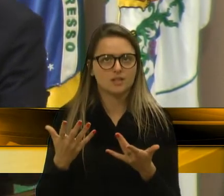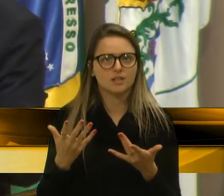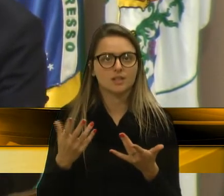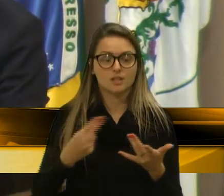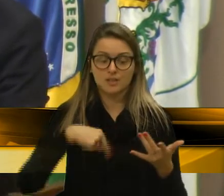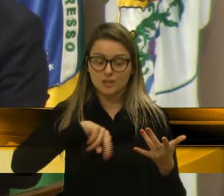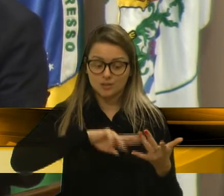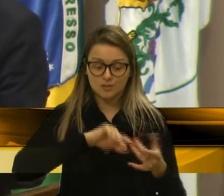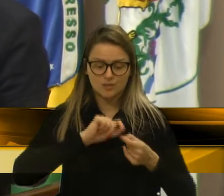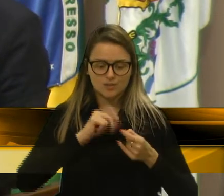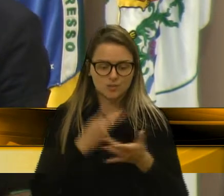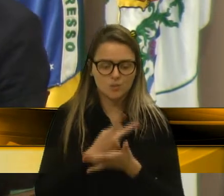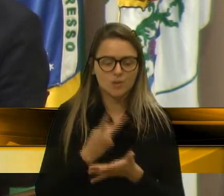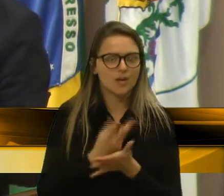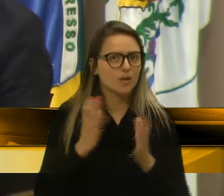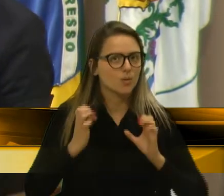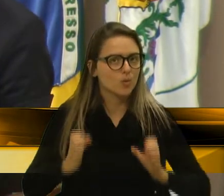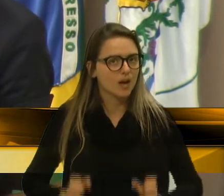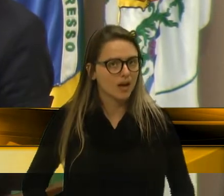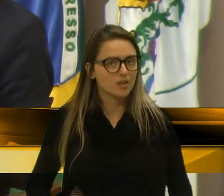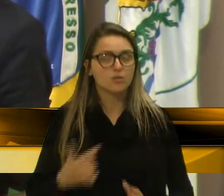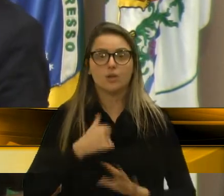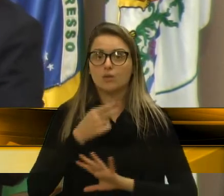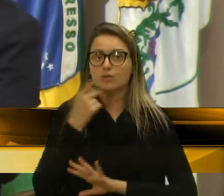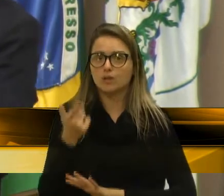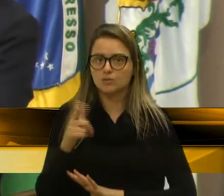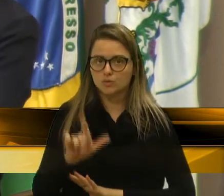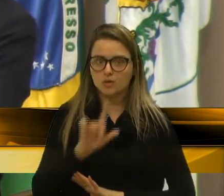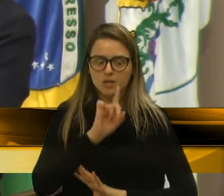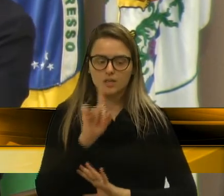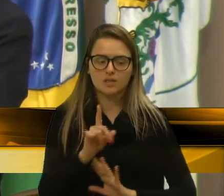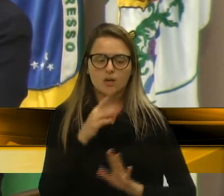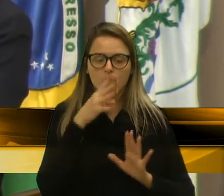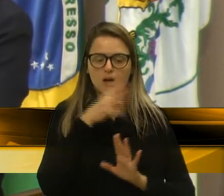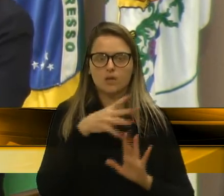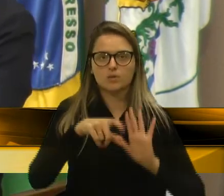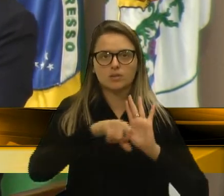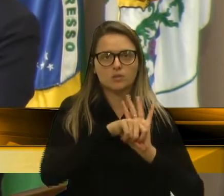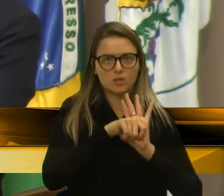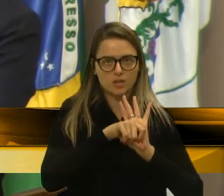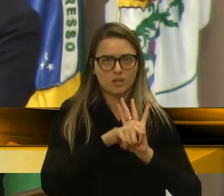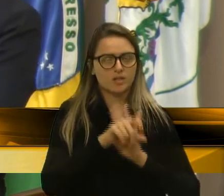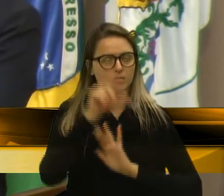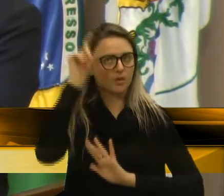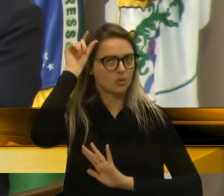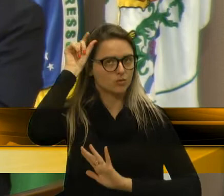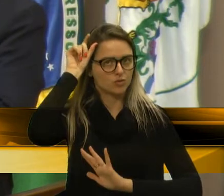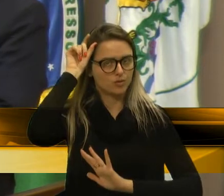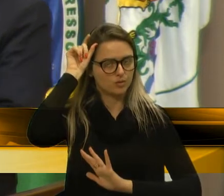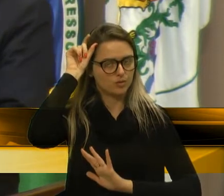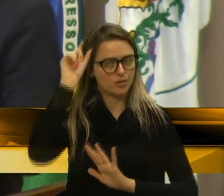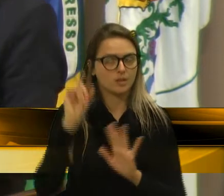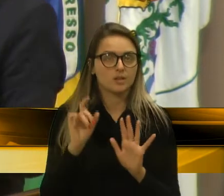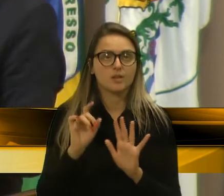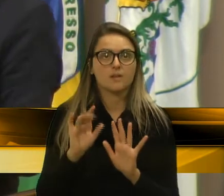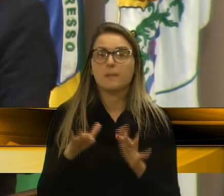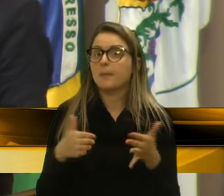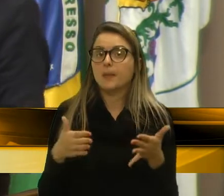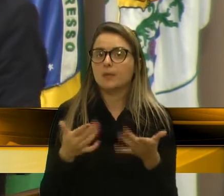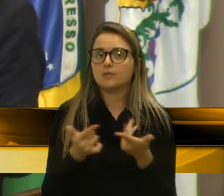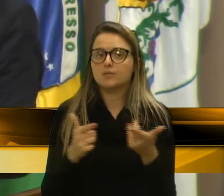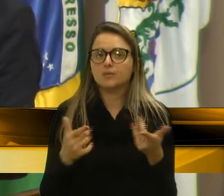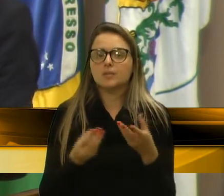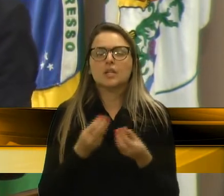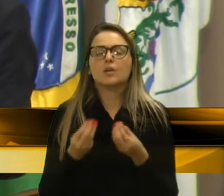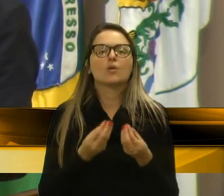infração ética, ninguém está aqui, repito, imputando um crime ao então vereador Chico Guerra. Então não dá, e isso